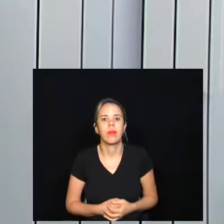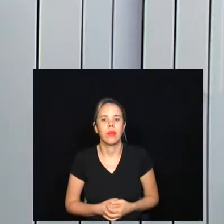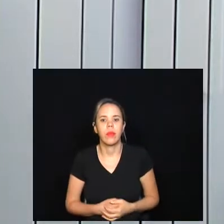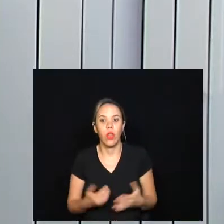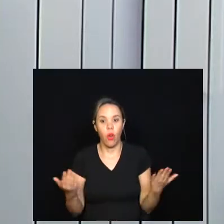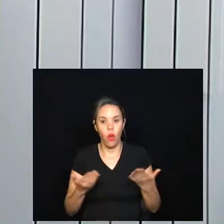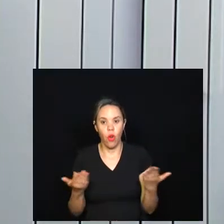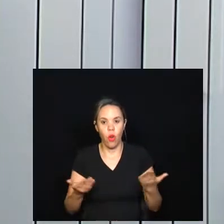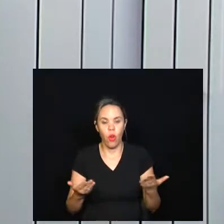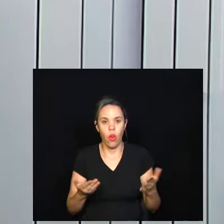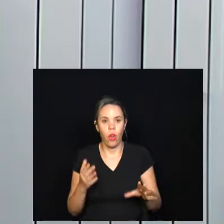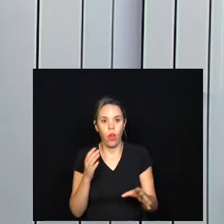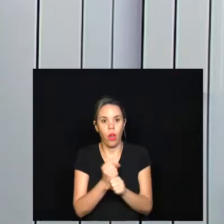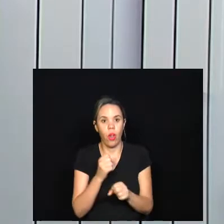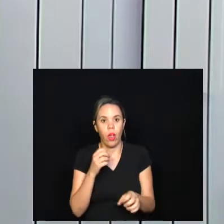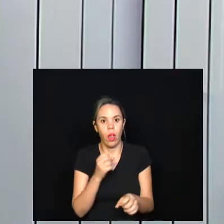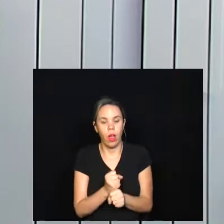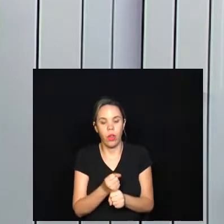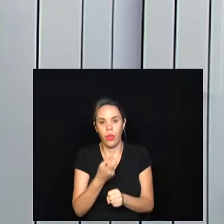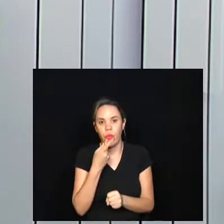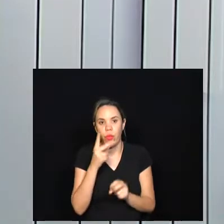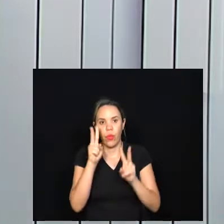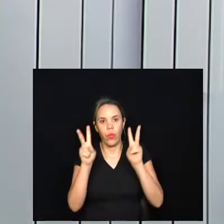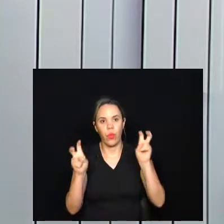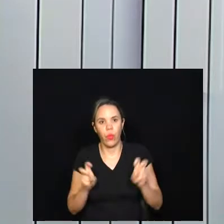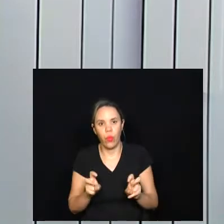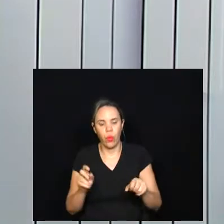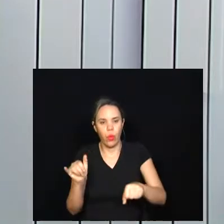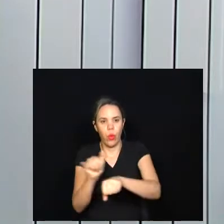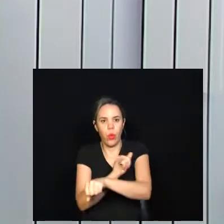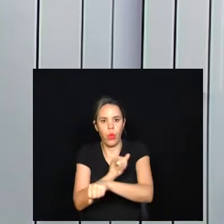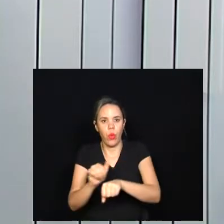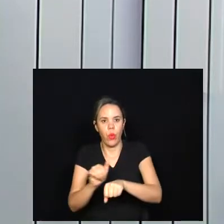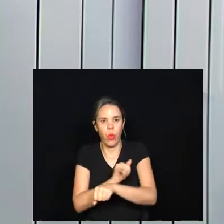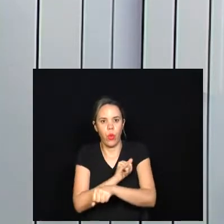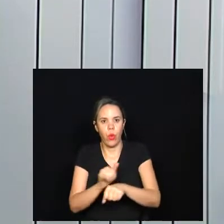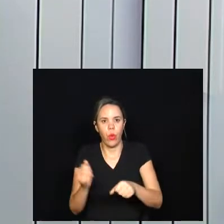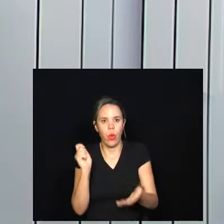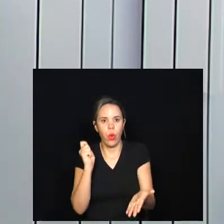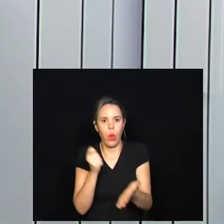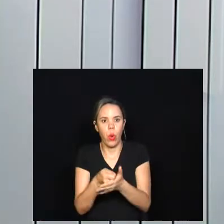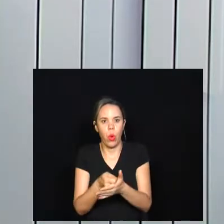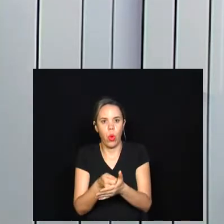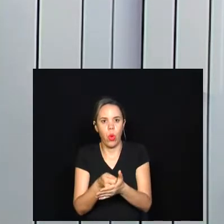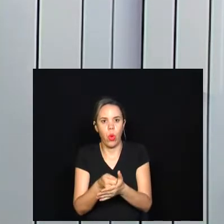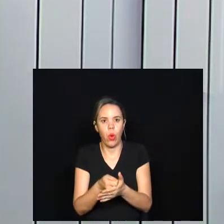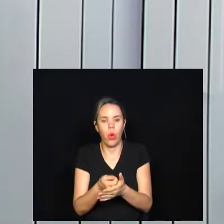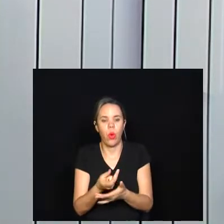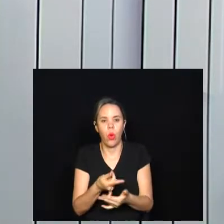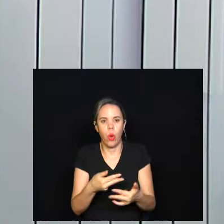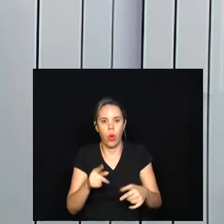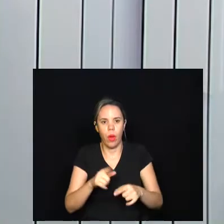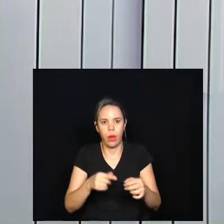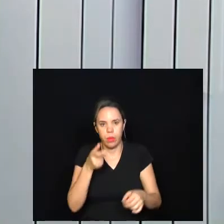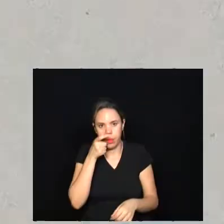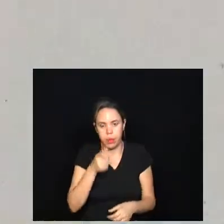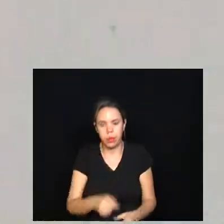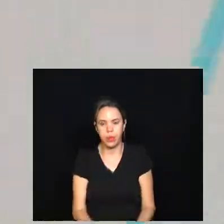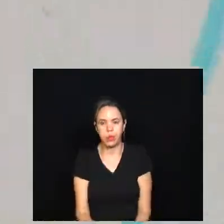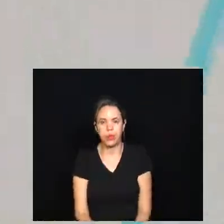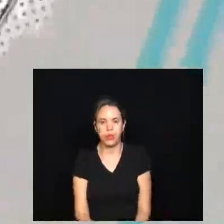Hoje o quadro Na Ponta do Lápis fala sobre estratégias para a compra de bens duráveis. Acompanhe.